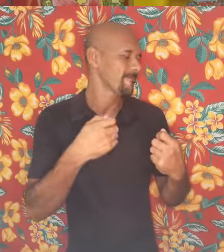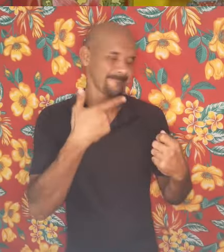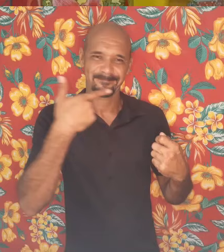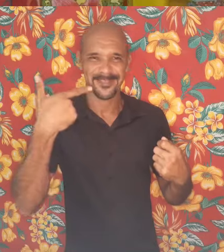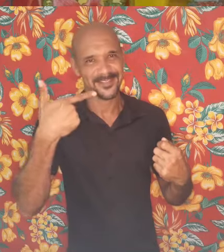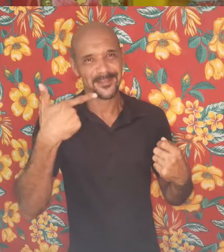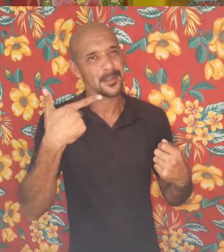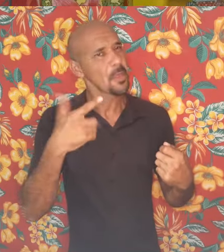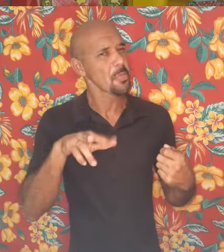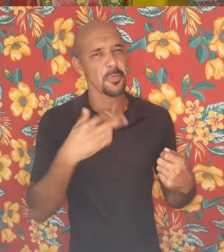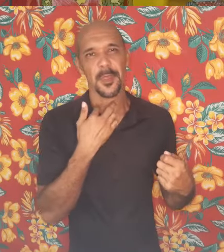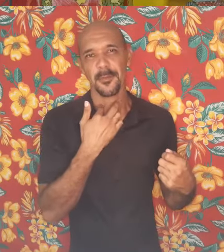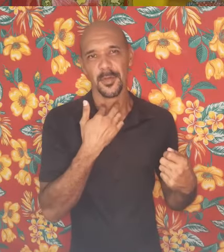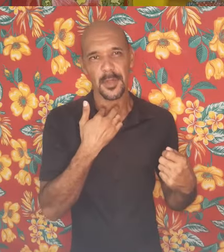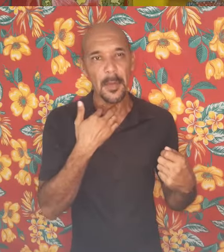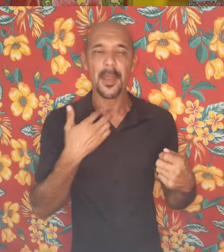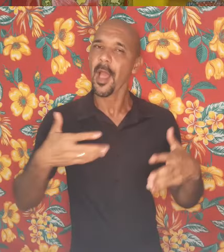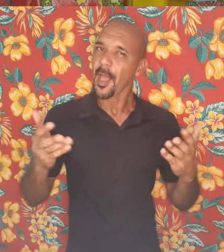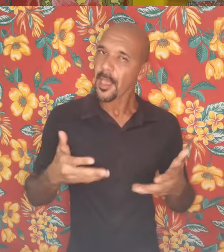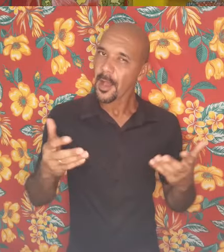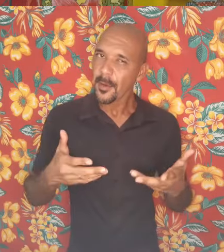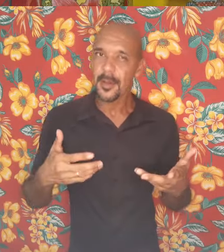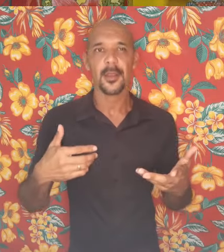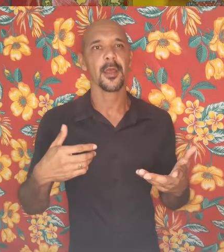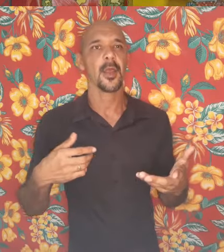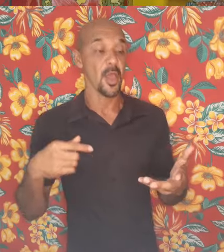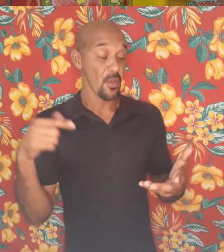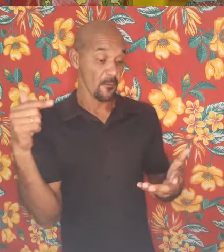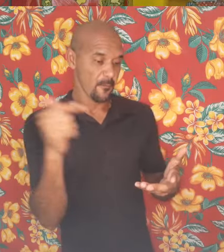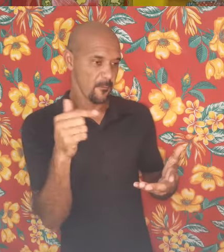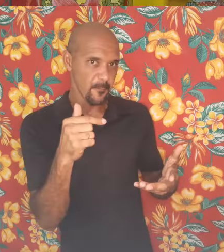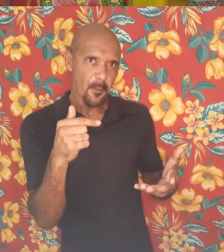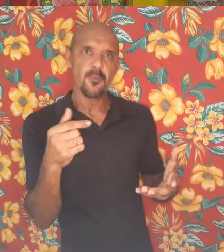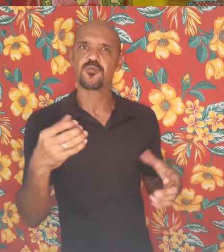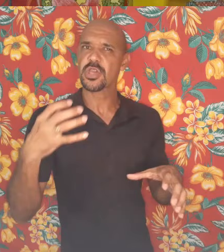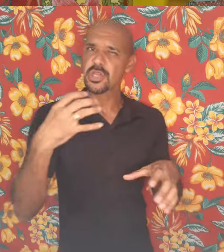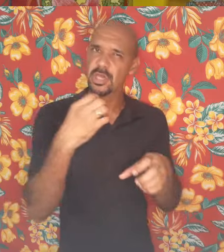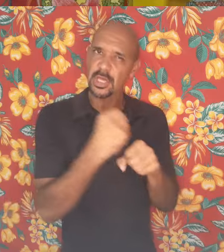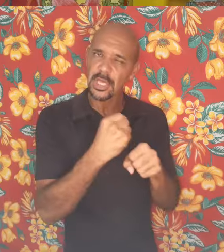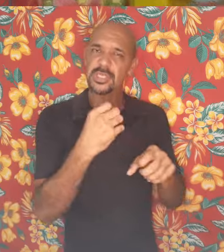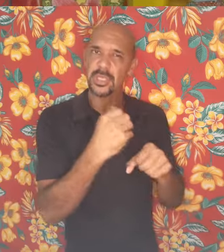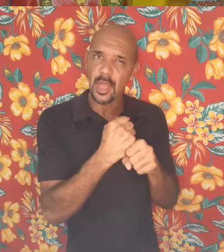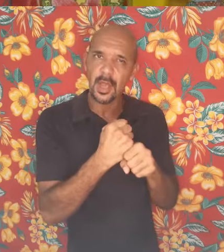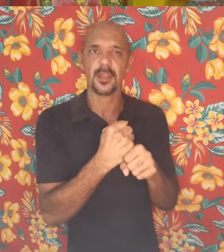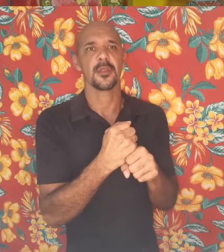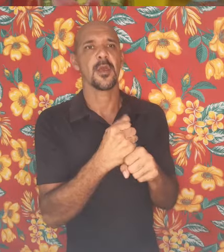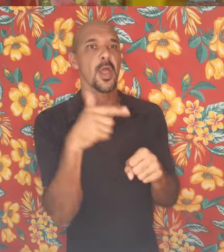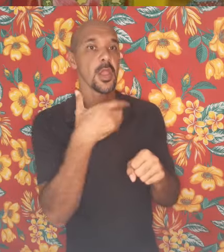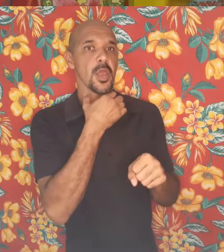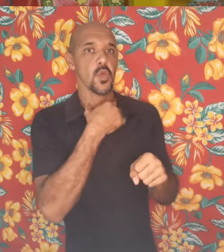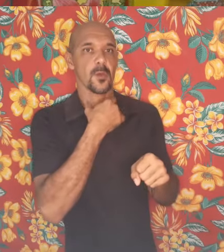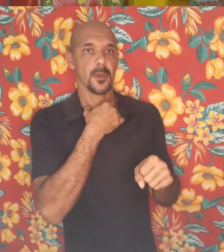problema, certo? E eu agora consigo encaixar o meu cano aqui dentro, tá? Ó.